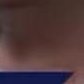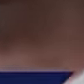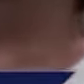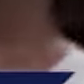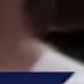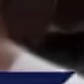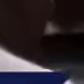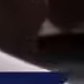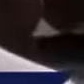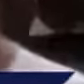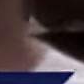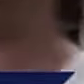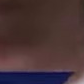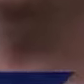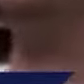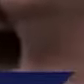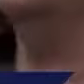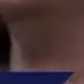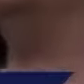tudo que vais